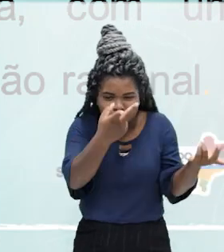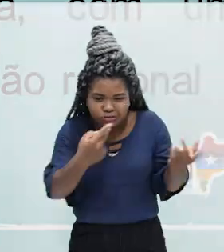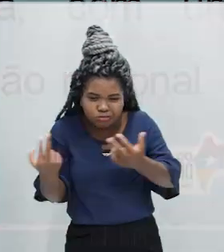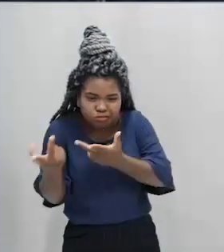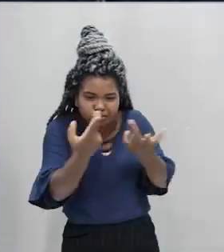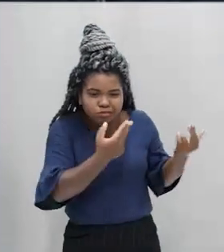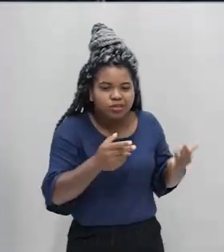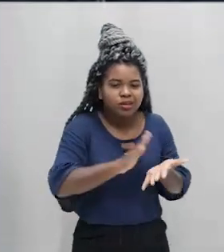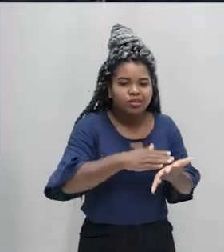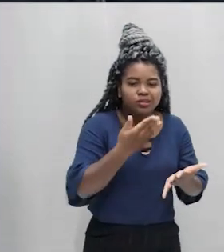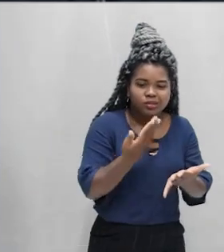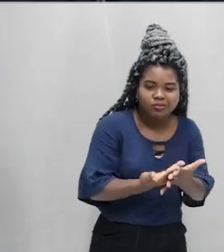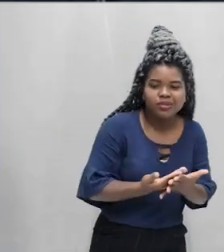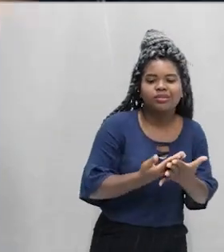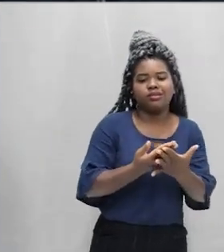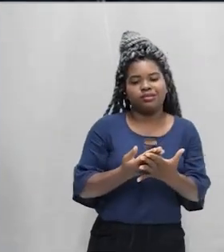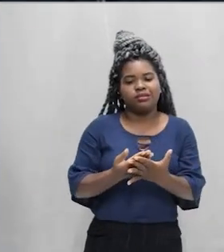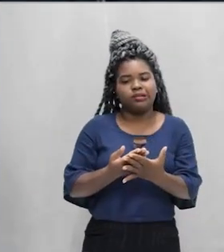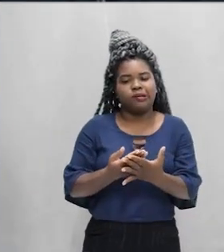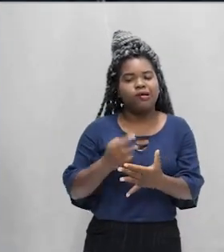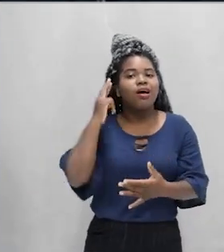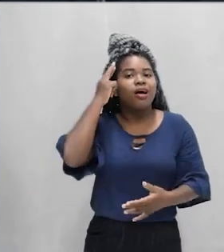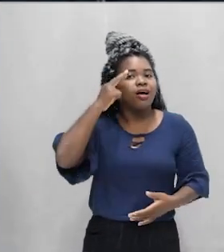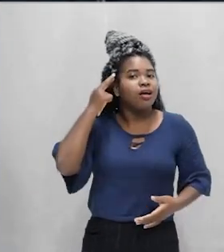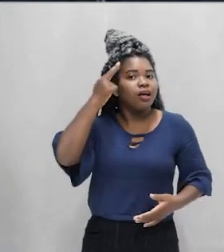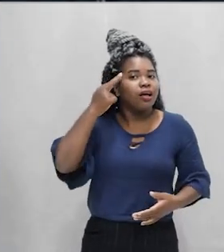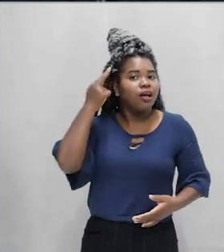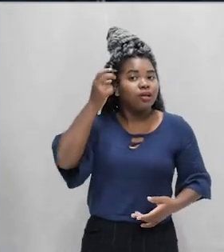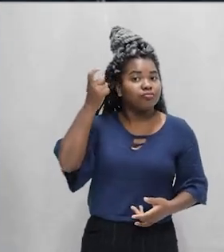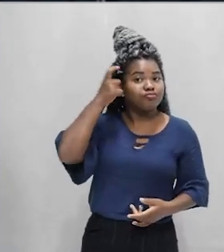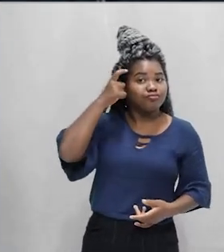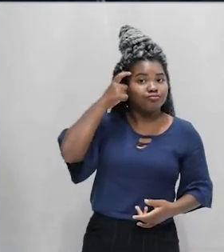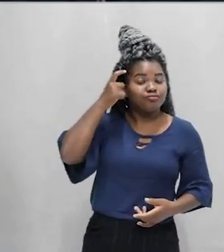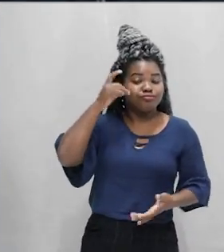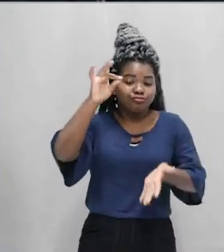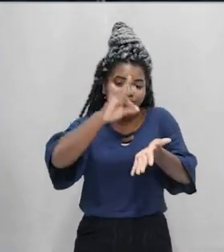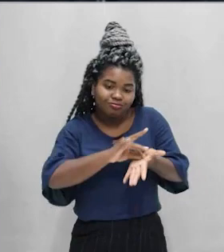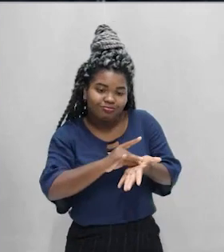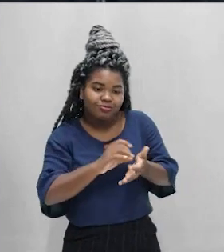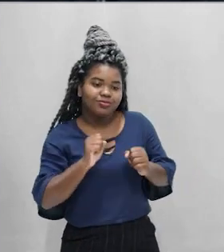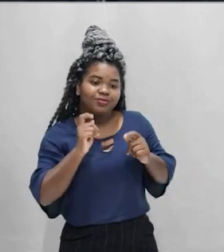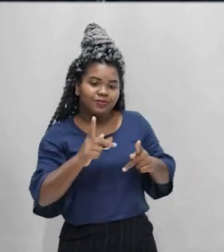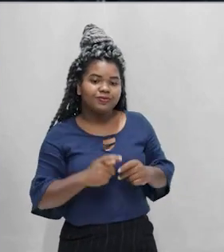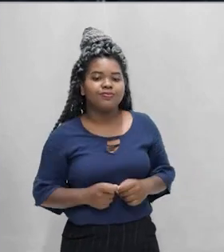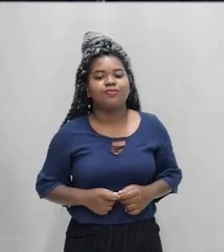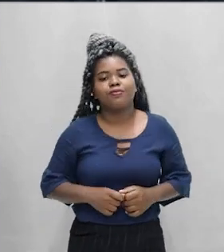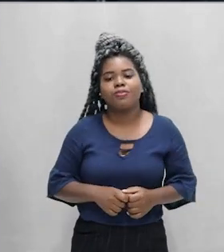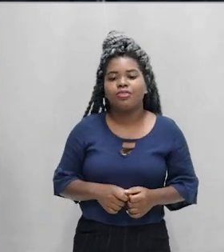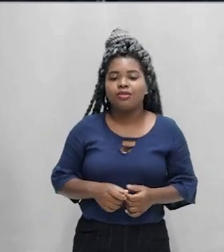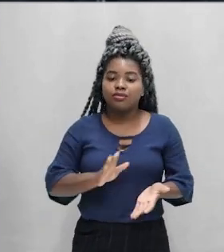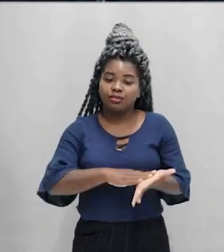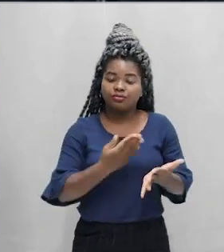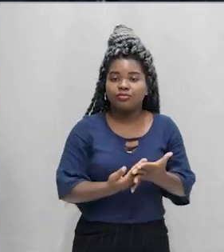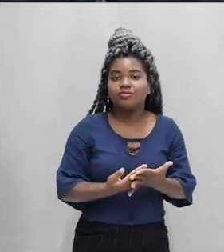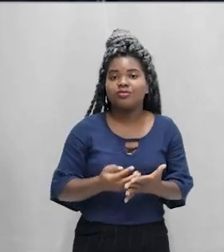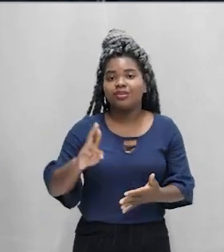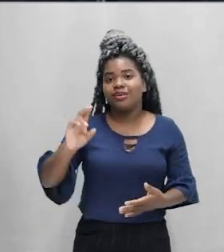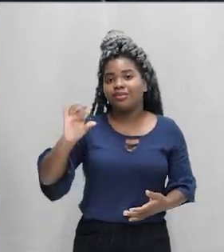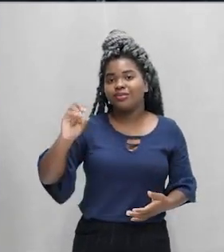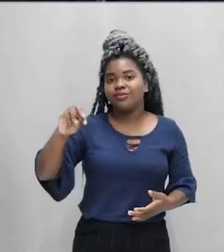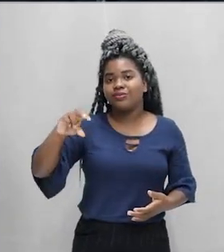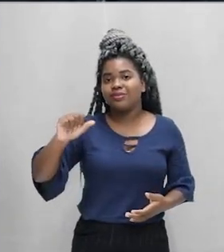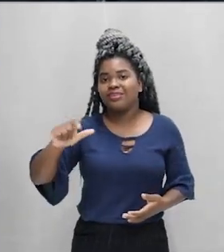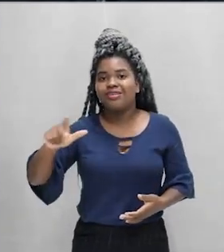em fantasioso, é alfinetada no romantismo, tá? Quando se fala em interpretação racional,